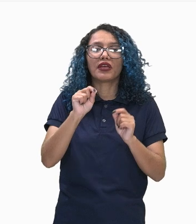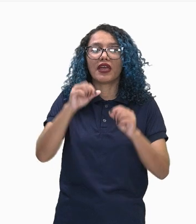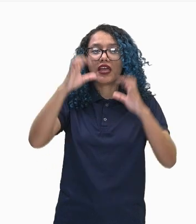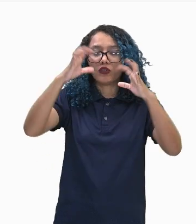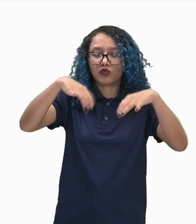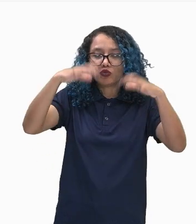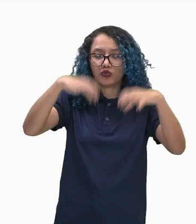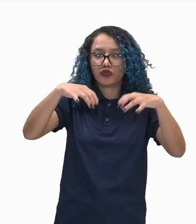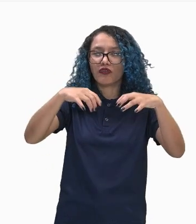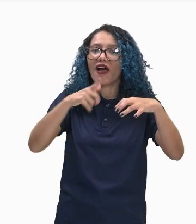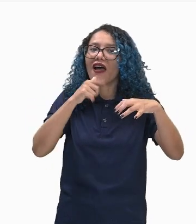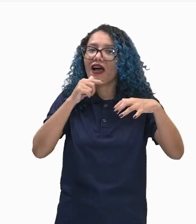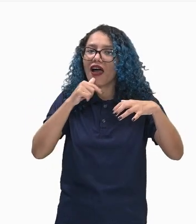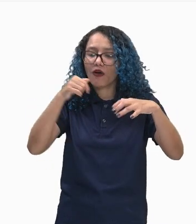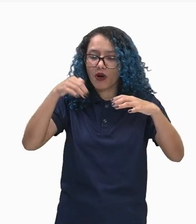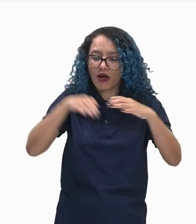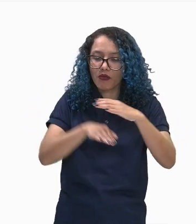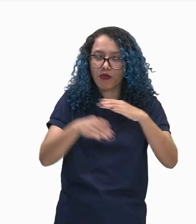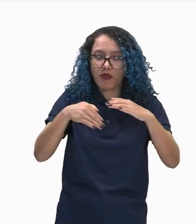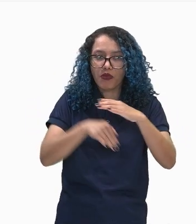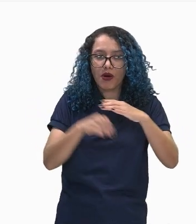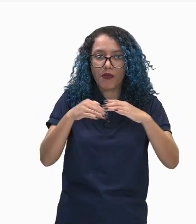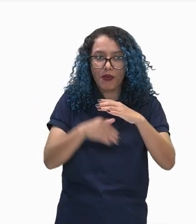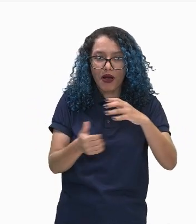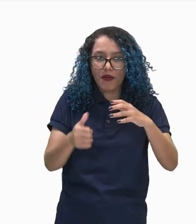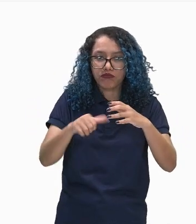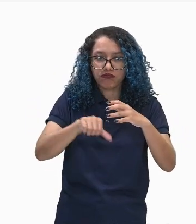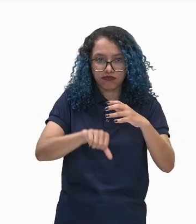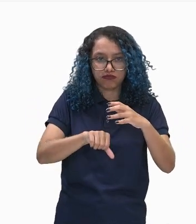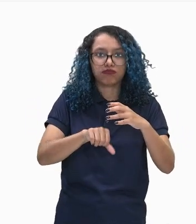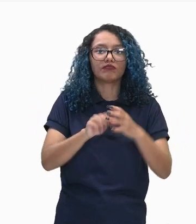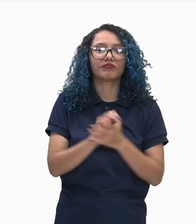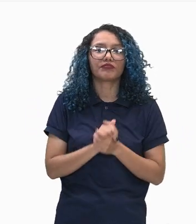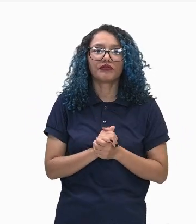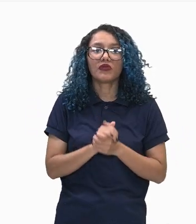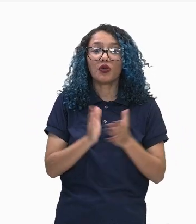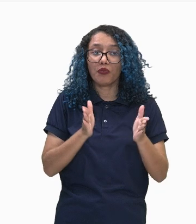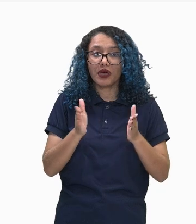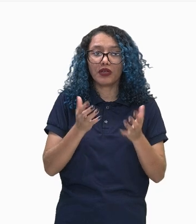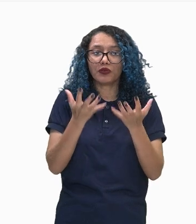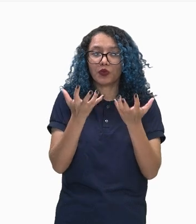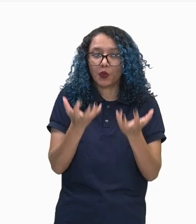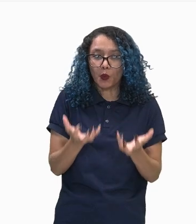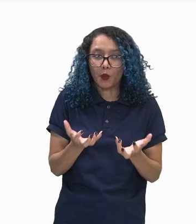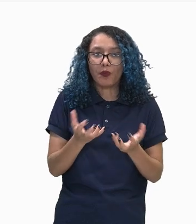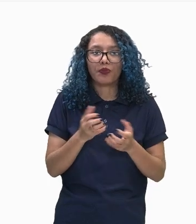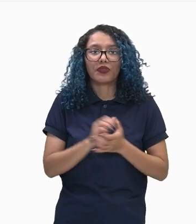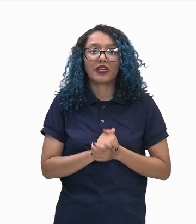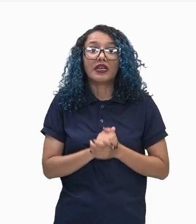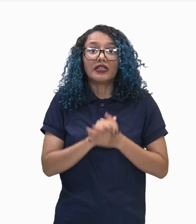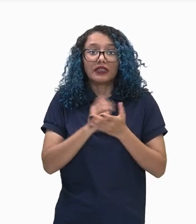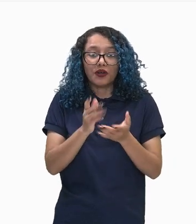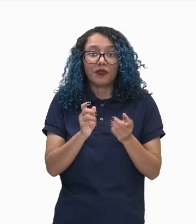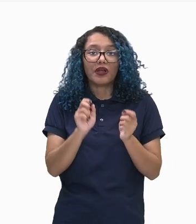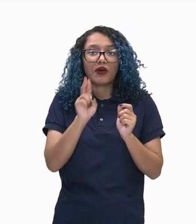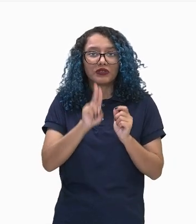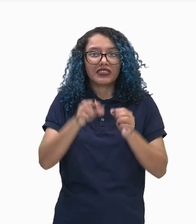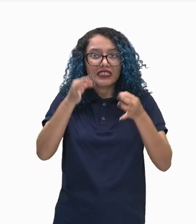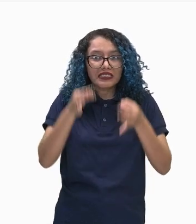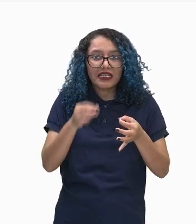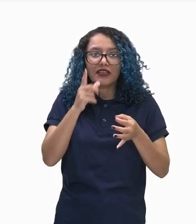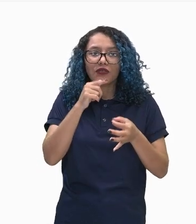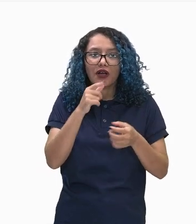seca. Para planejar o uso da água, é necessário calcular o volume total da cisterna e sua capacidade em